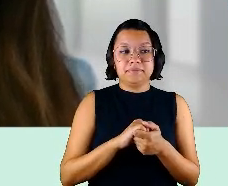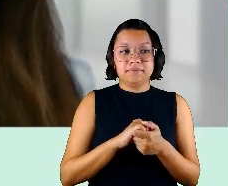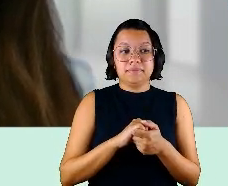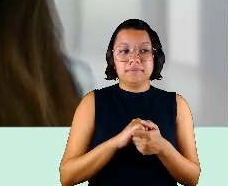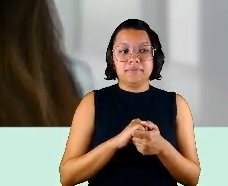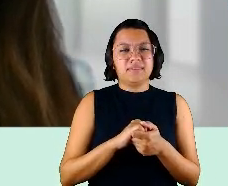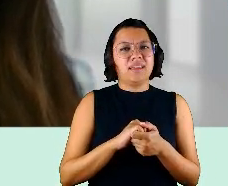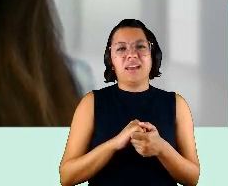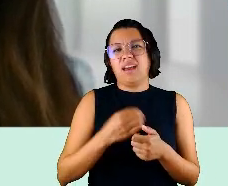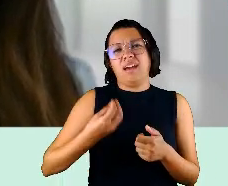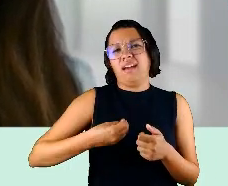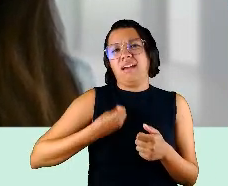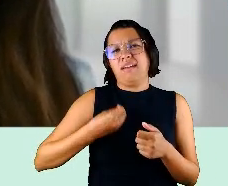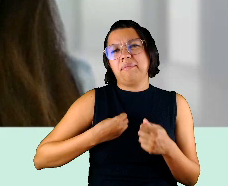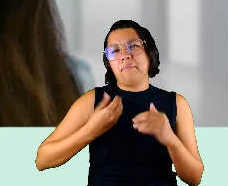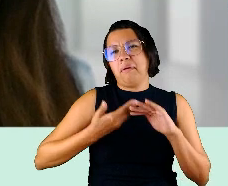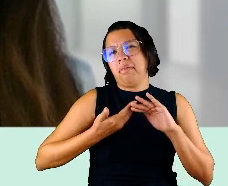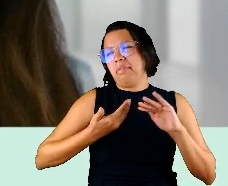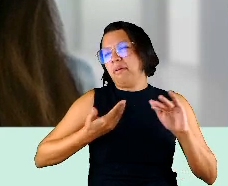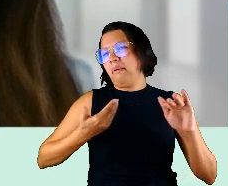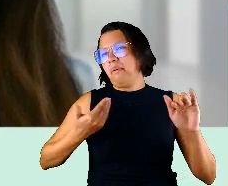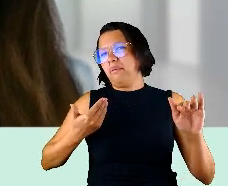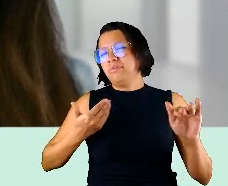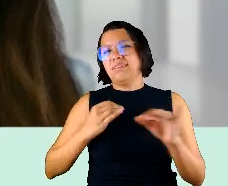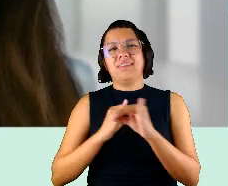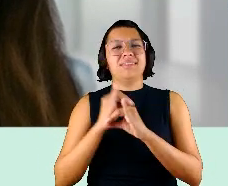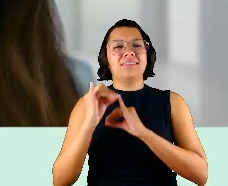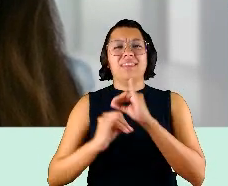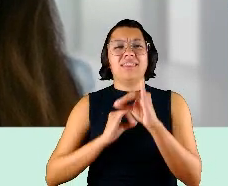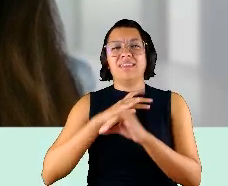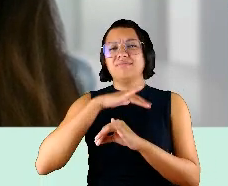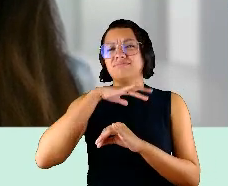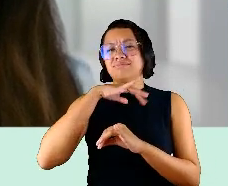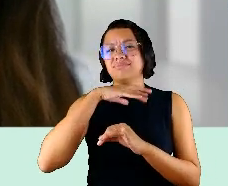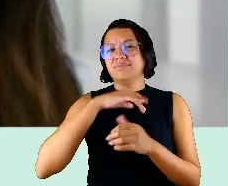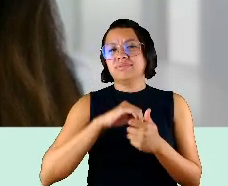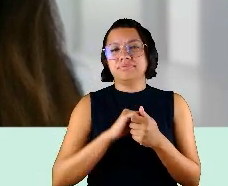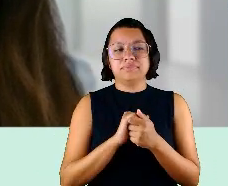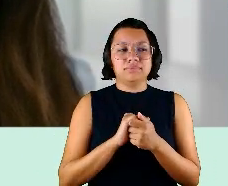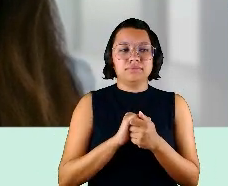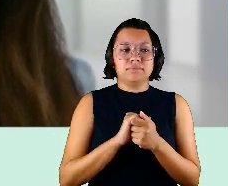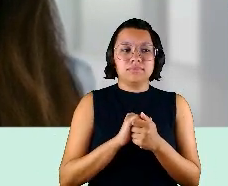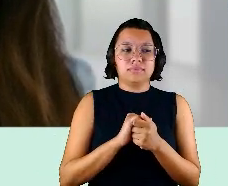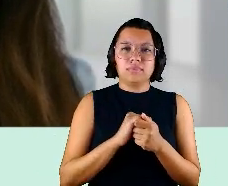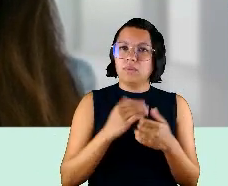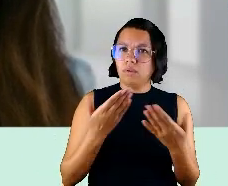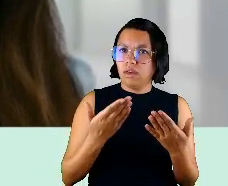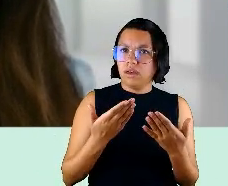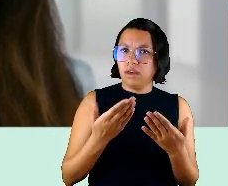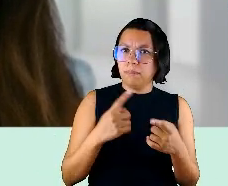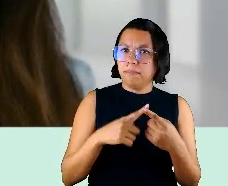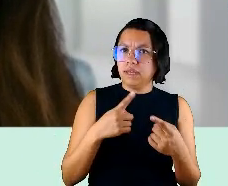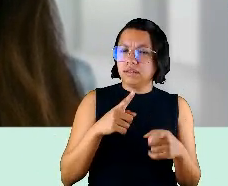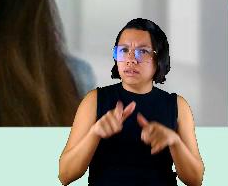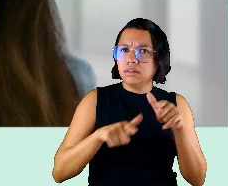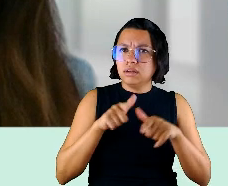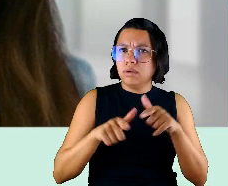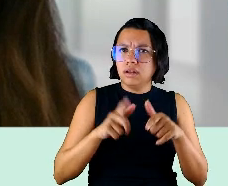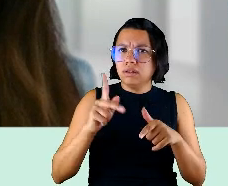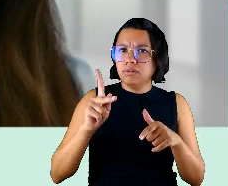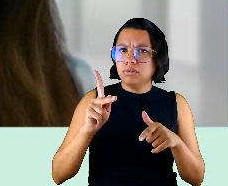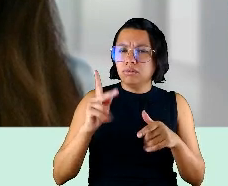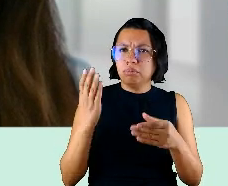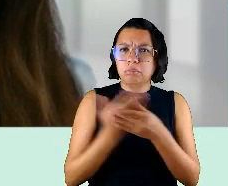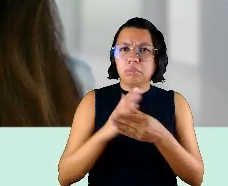Ah, eu moro num lugar afastado, a internet não é boa. Ué, mas você está trabalhando no processo eletrônico como?